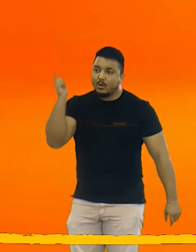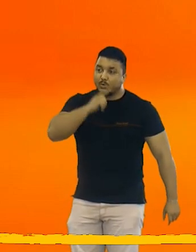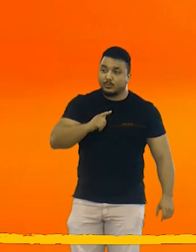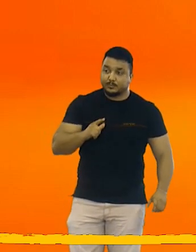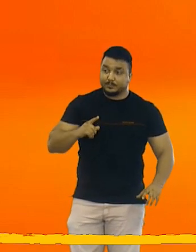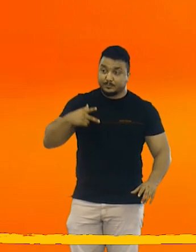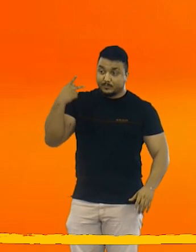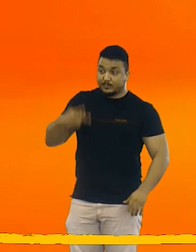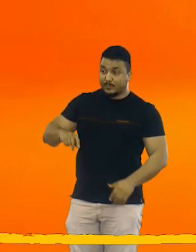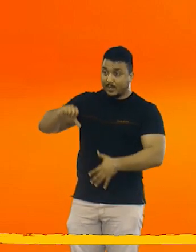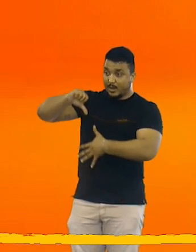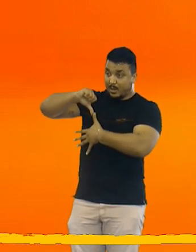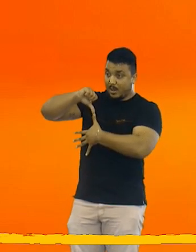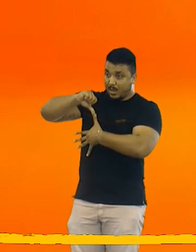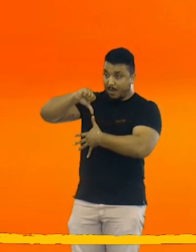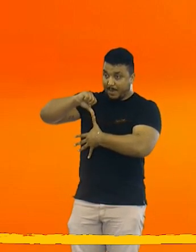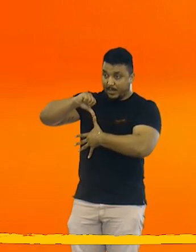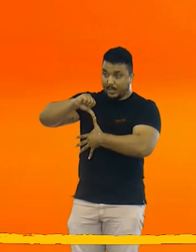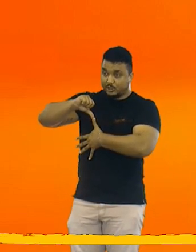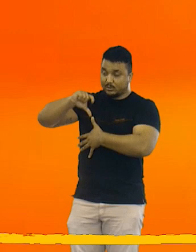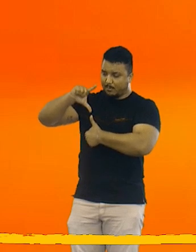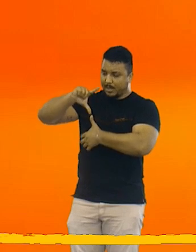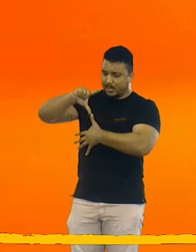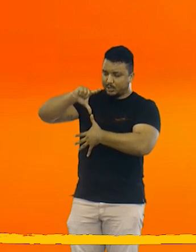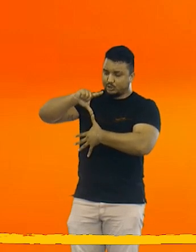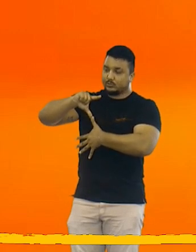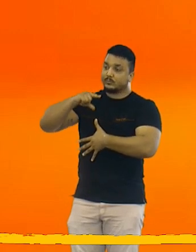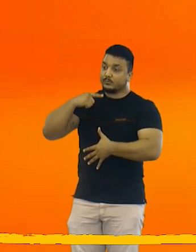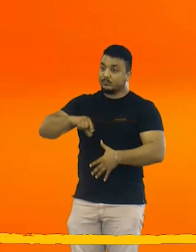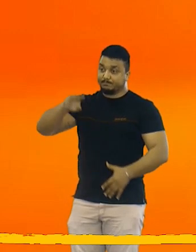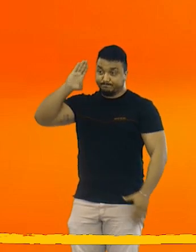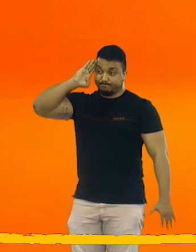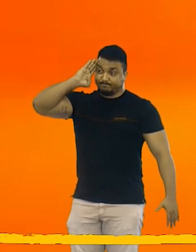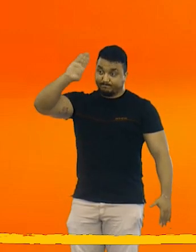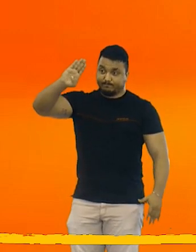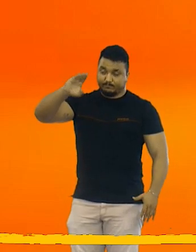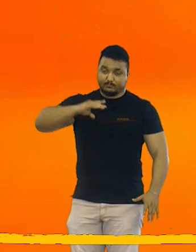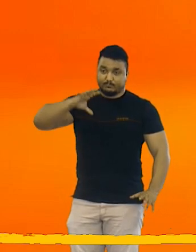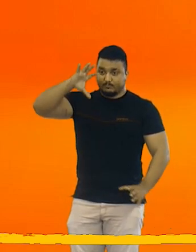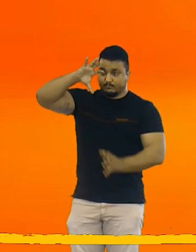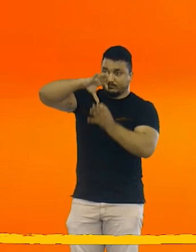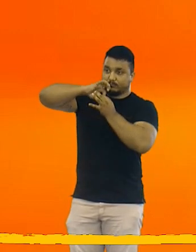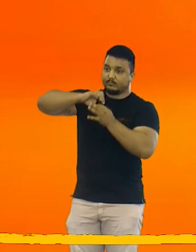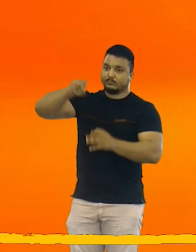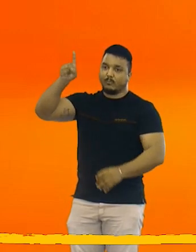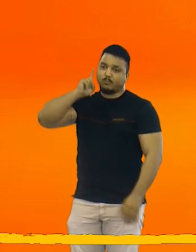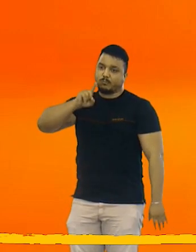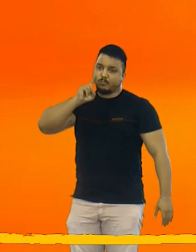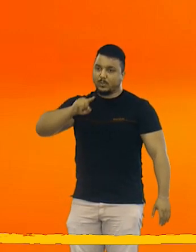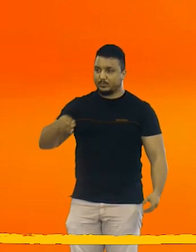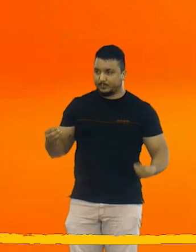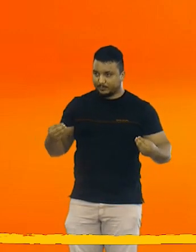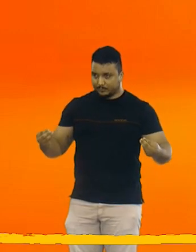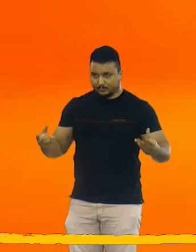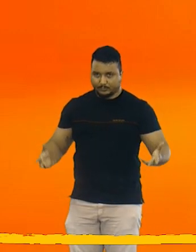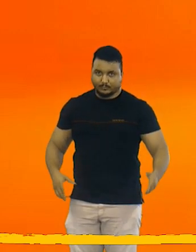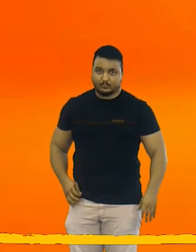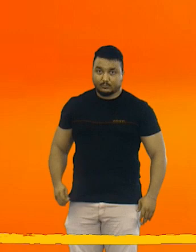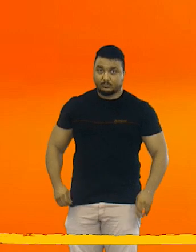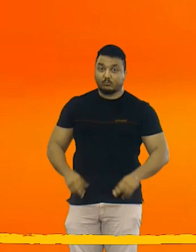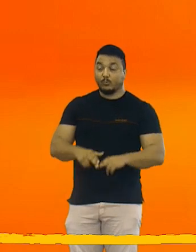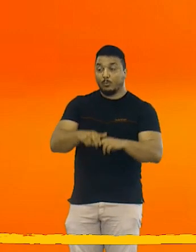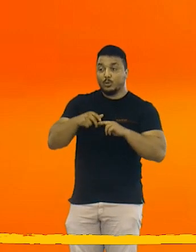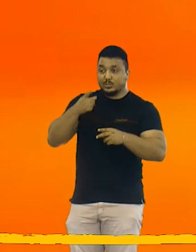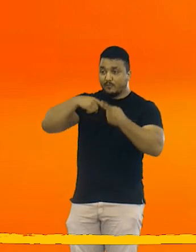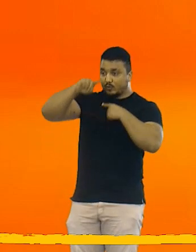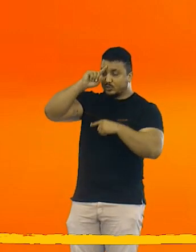América Latina e países africanos para cada vez mais subordinação aos Estados Unidos da América. Então essa Revolução Verde,